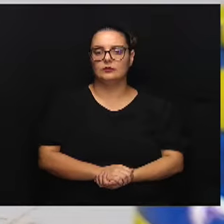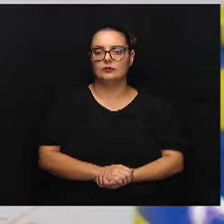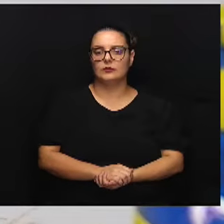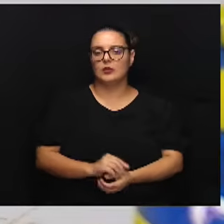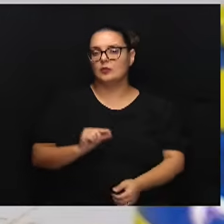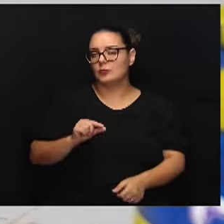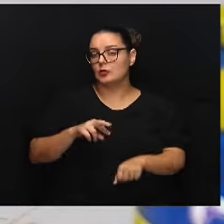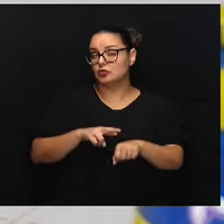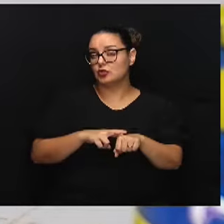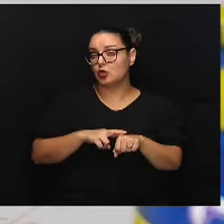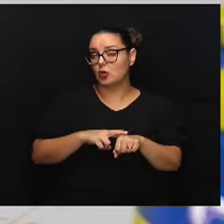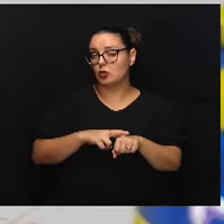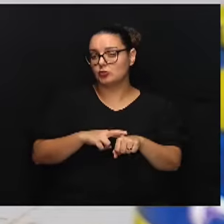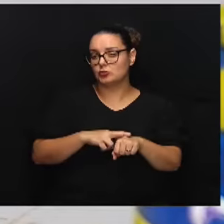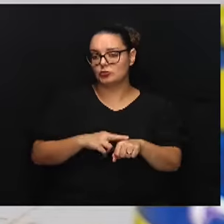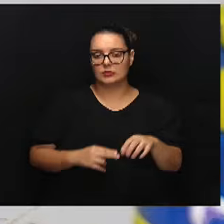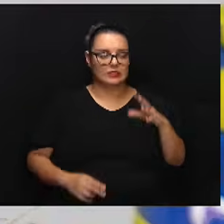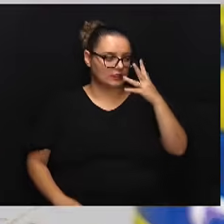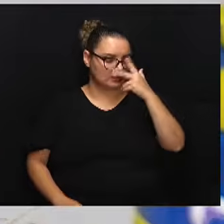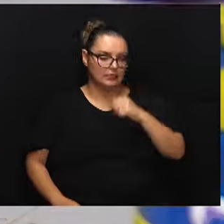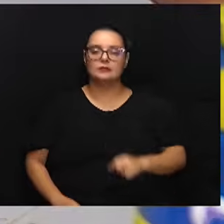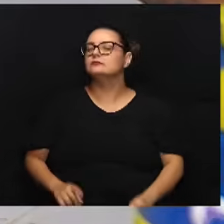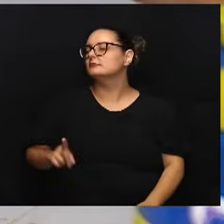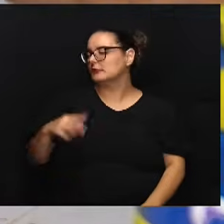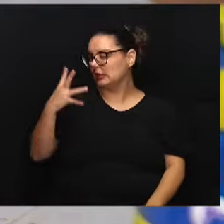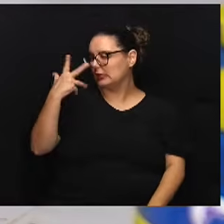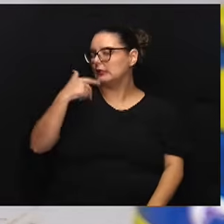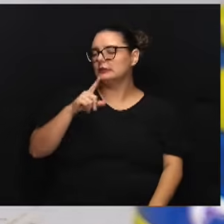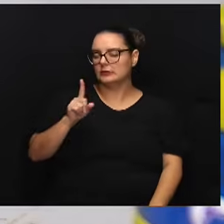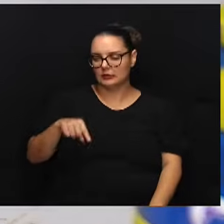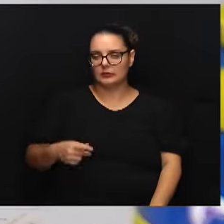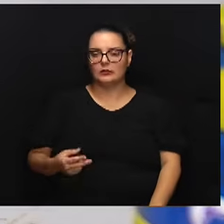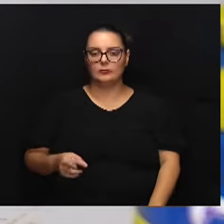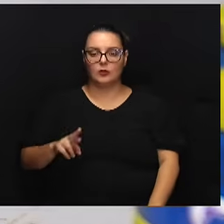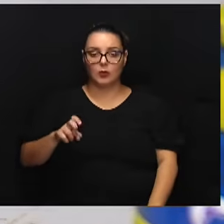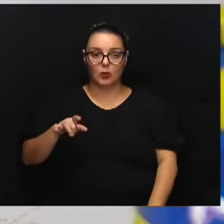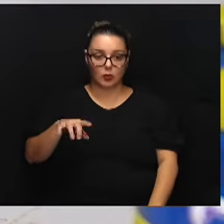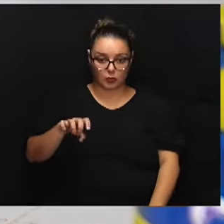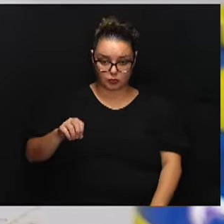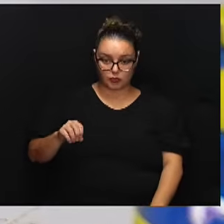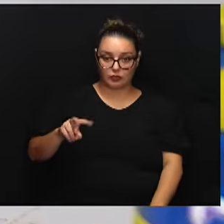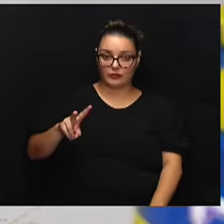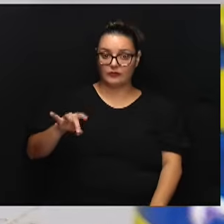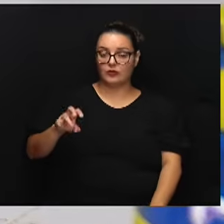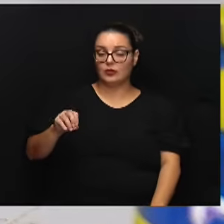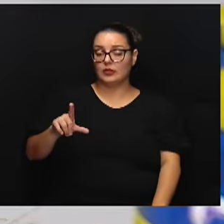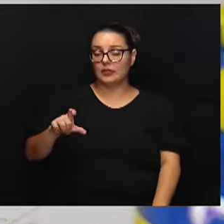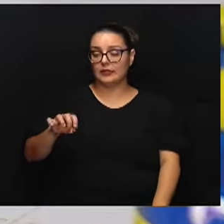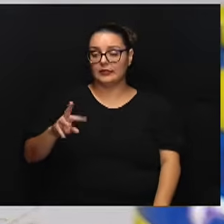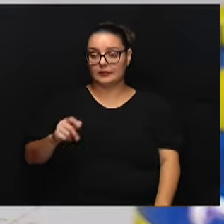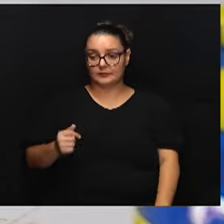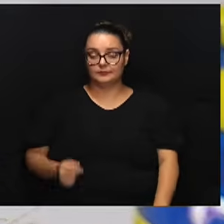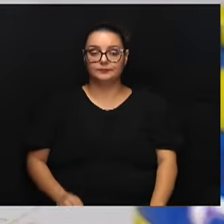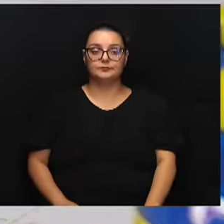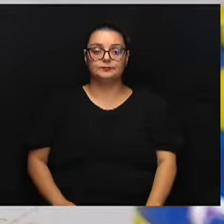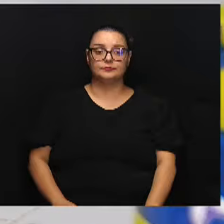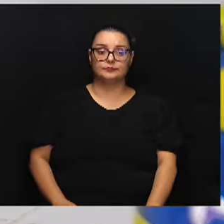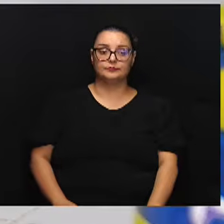roxo. Esse roxo tá lindo. Tá lindo, né? Um roxo violeta. E aí,